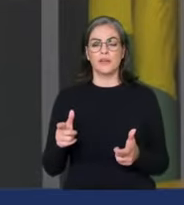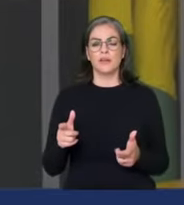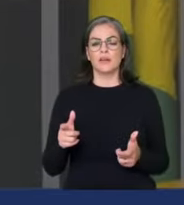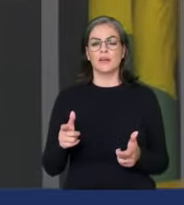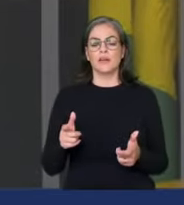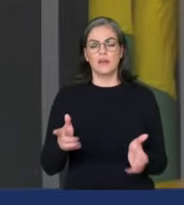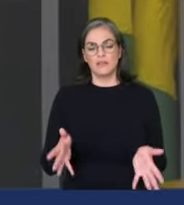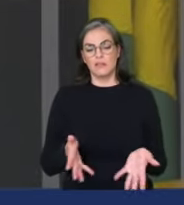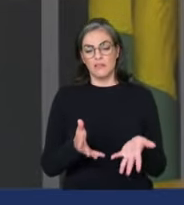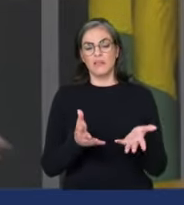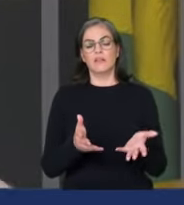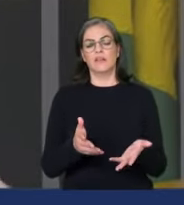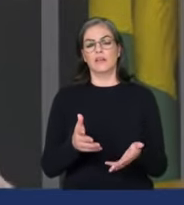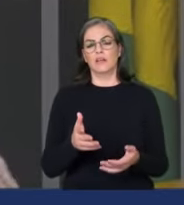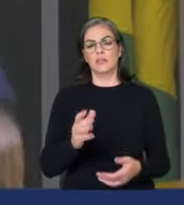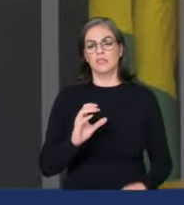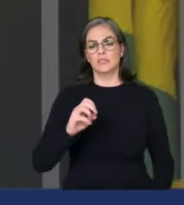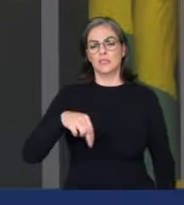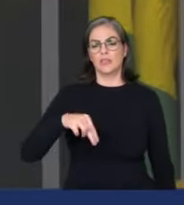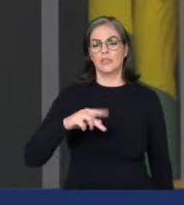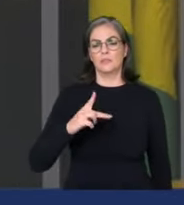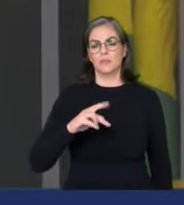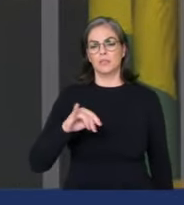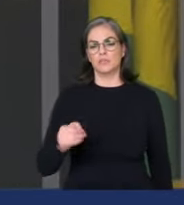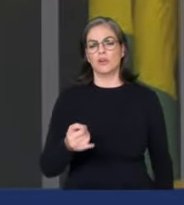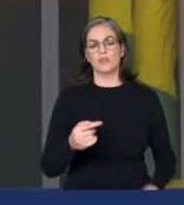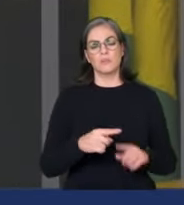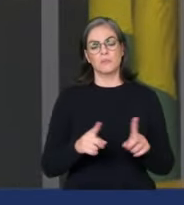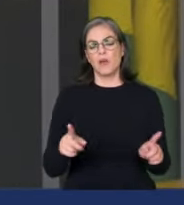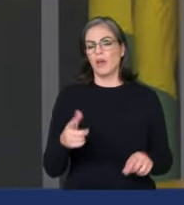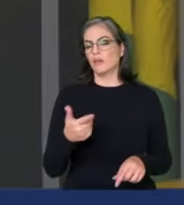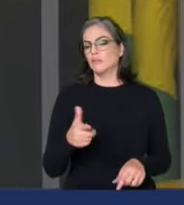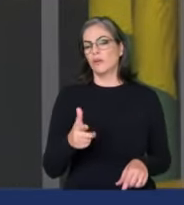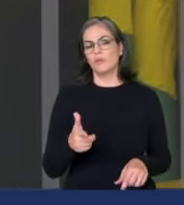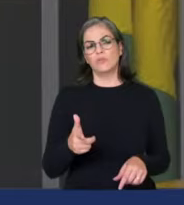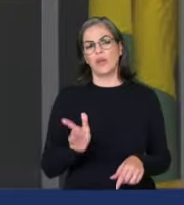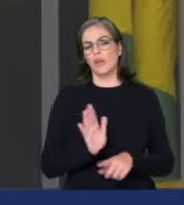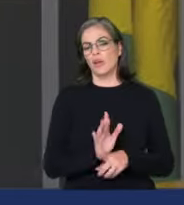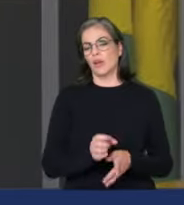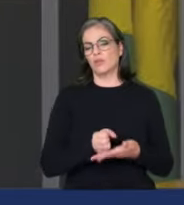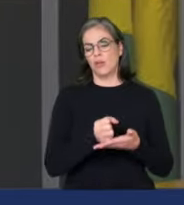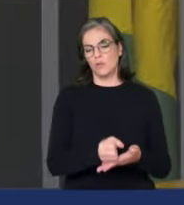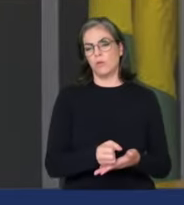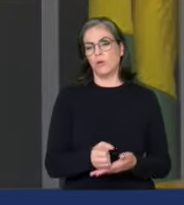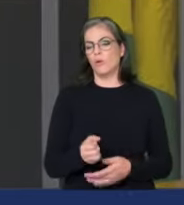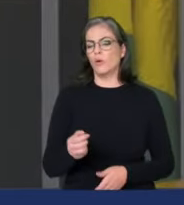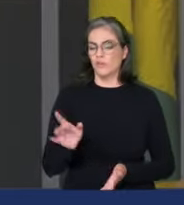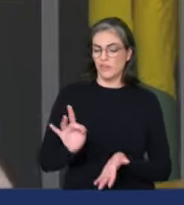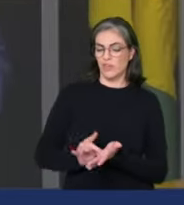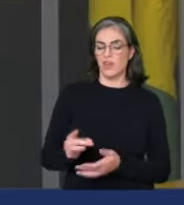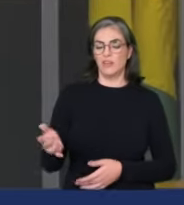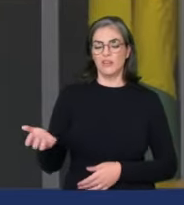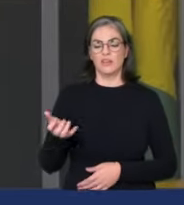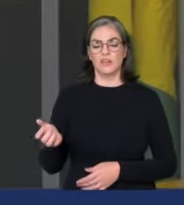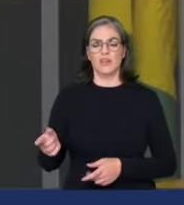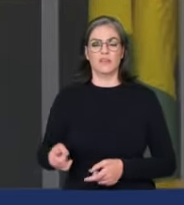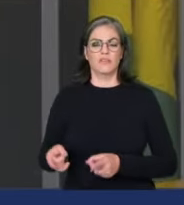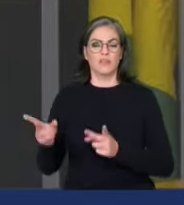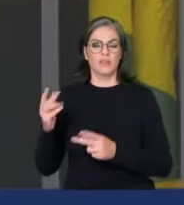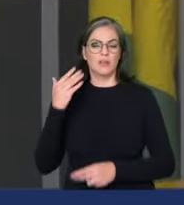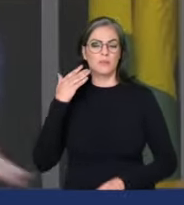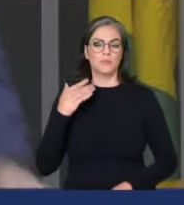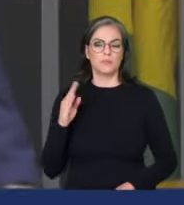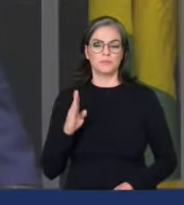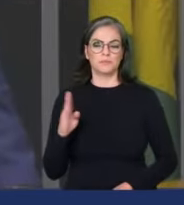pequeno, mas não tem linha de fomento. Mas falam em vender Banco do Brasil, Caixa Econômica, e aí tem problema com o Pronaf, tem problema